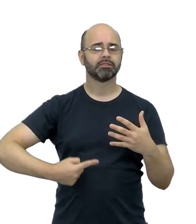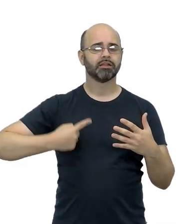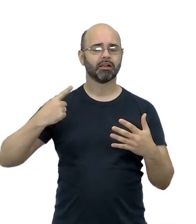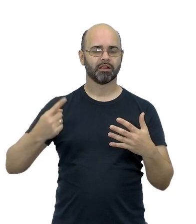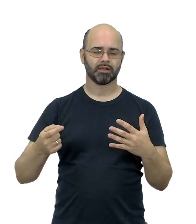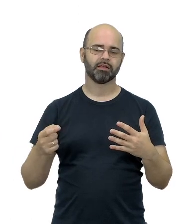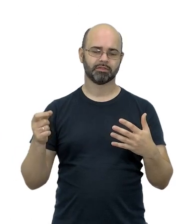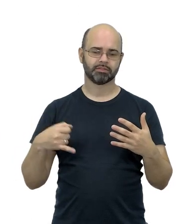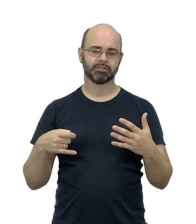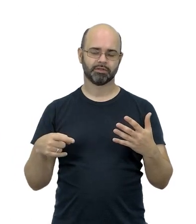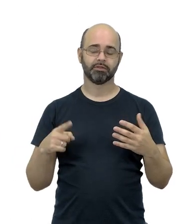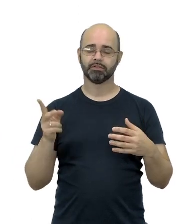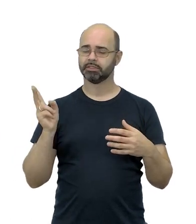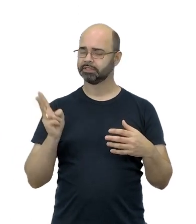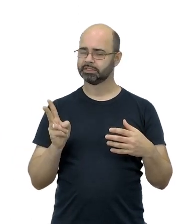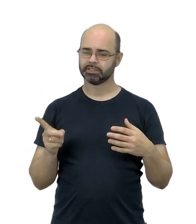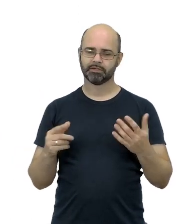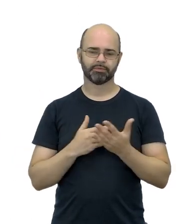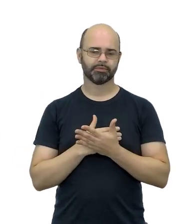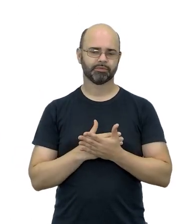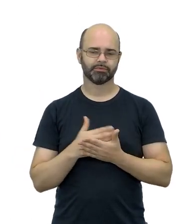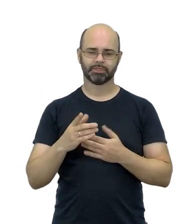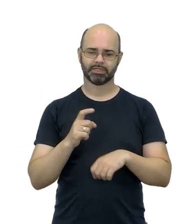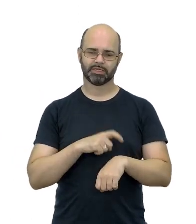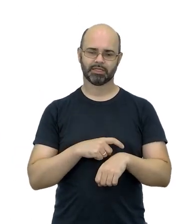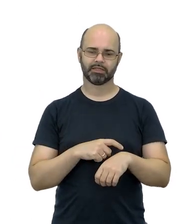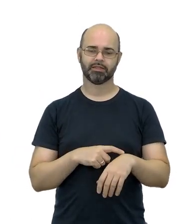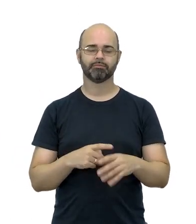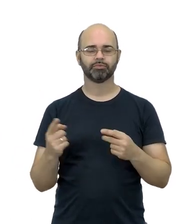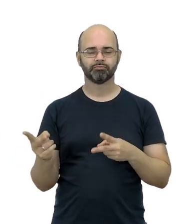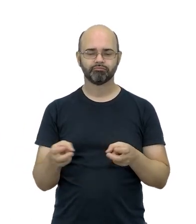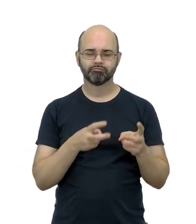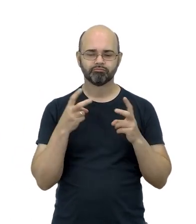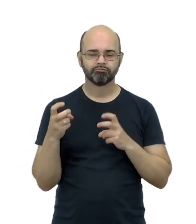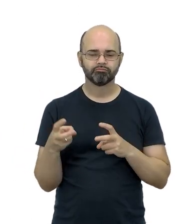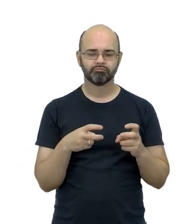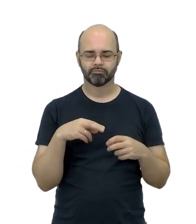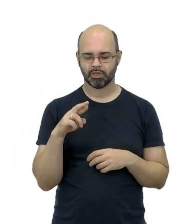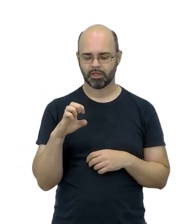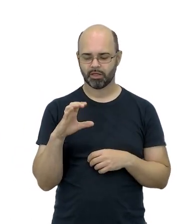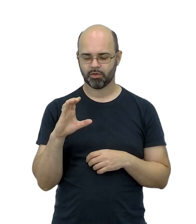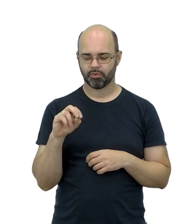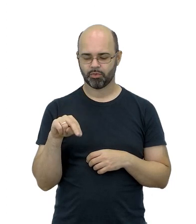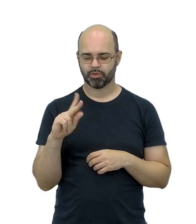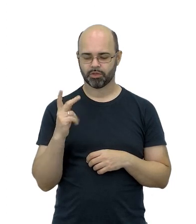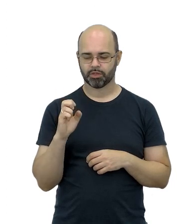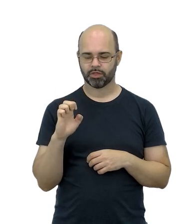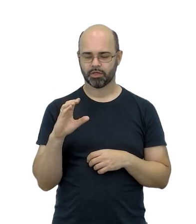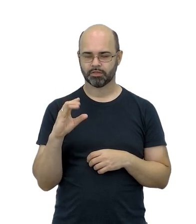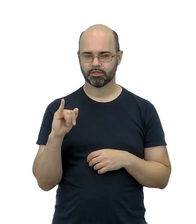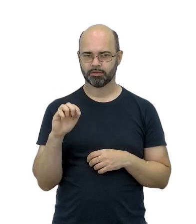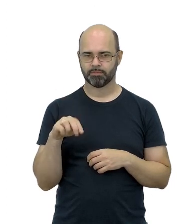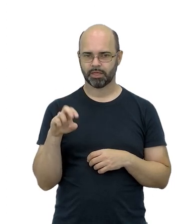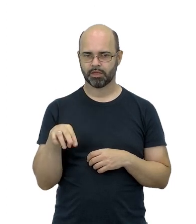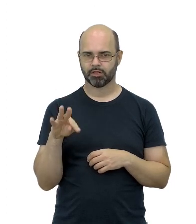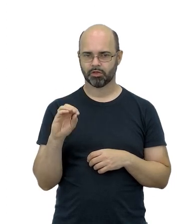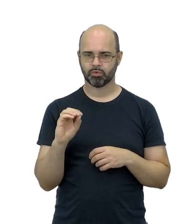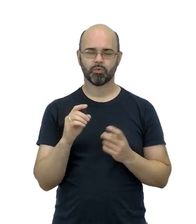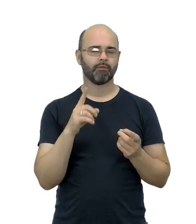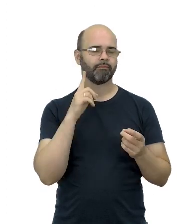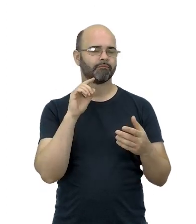aluno vai para o primeiro momento, que é o de reconhecimento, onde ele vai analisar ali a figura